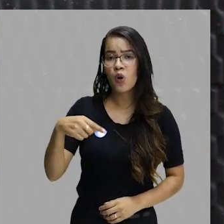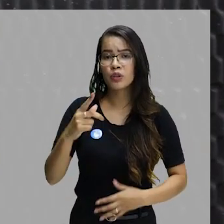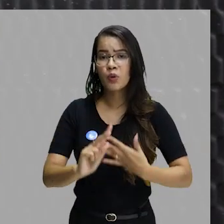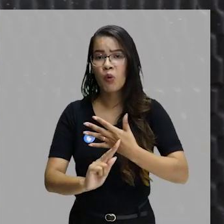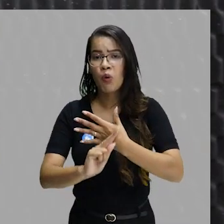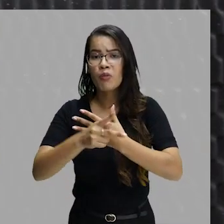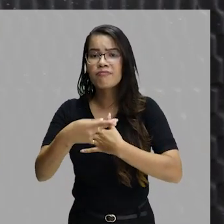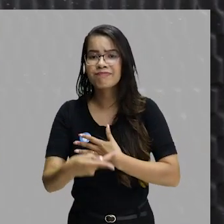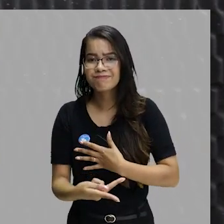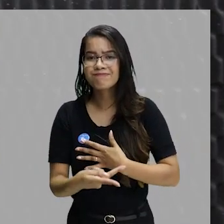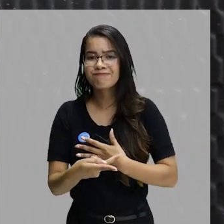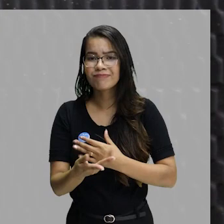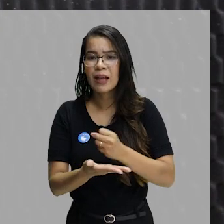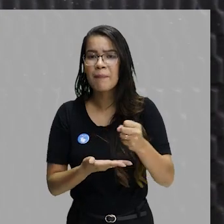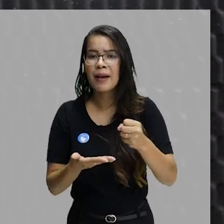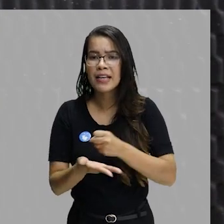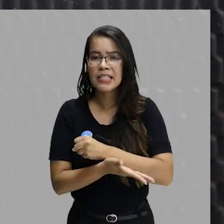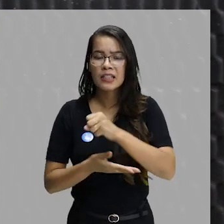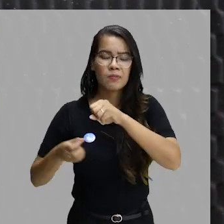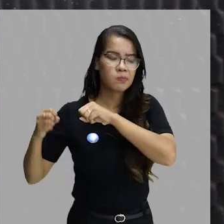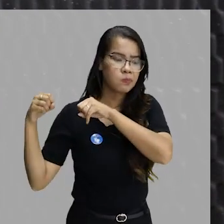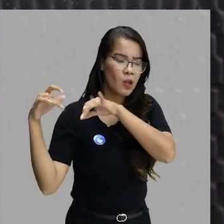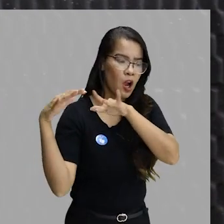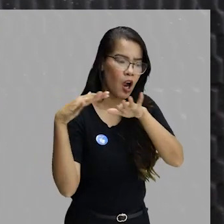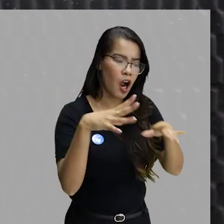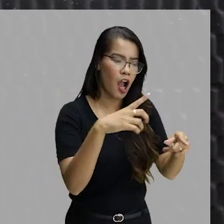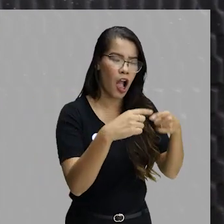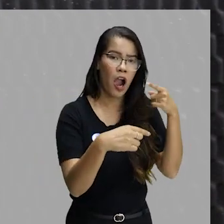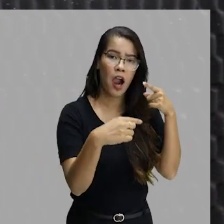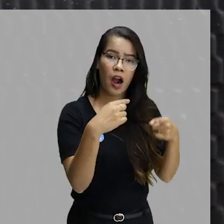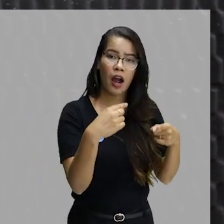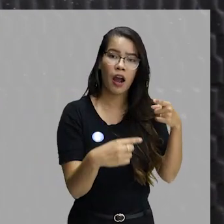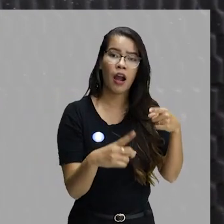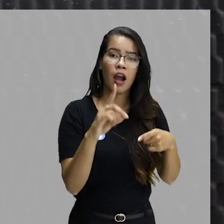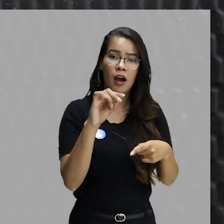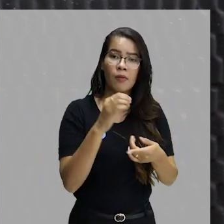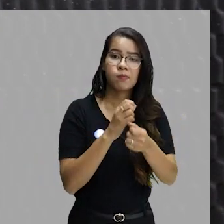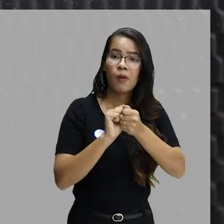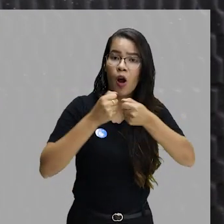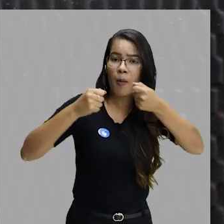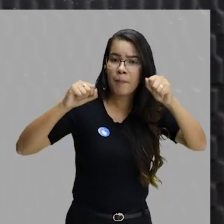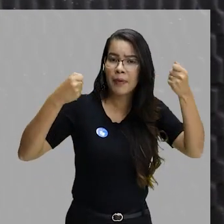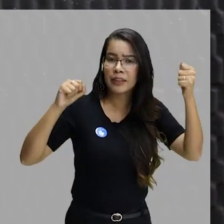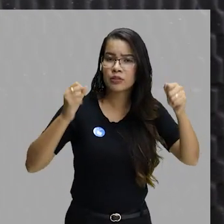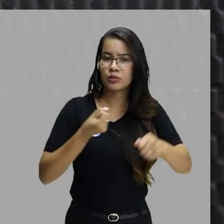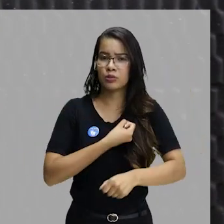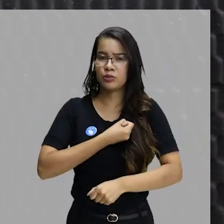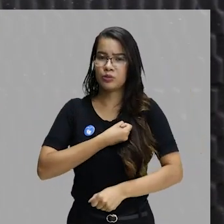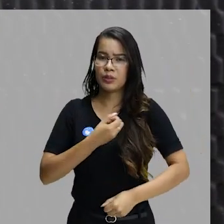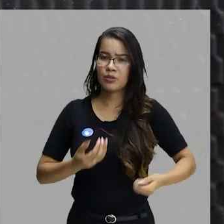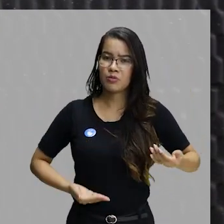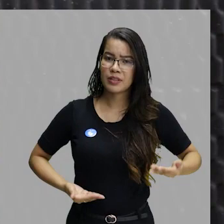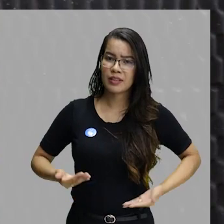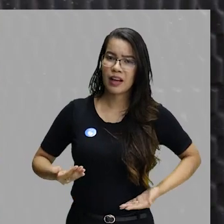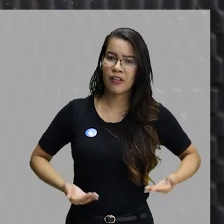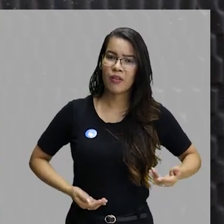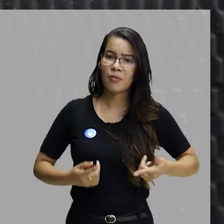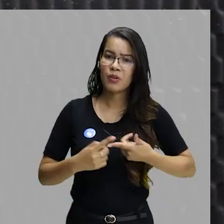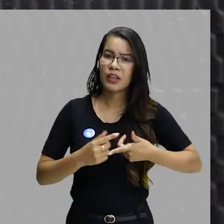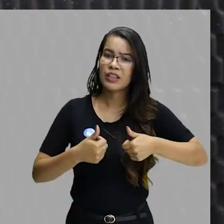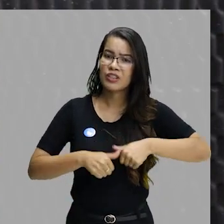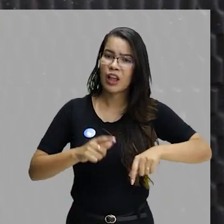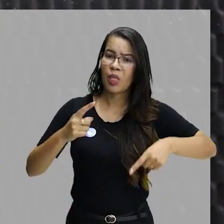dessa basicamente política expansionista que Roma vai ter é o aumento do número de escravos. Porque Roma está dominando diversos